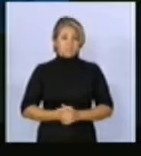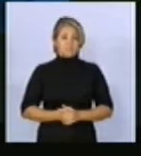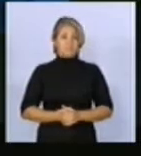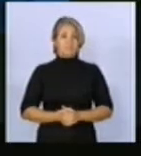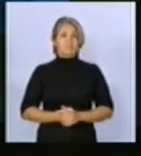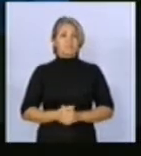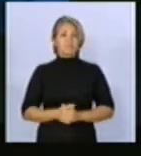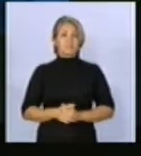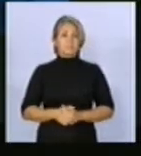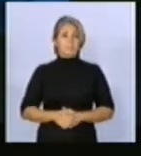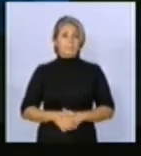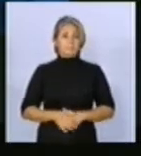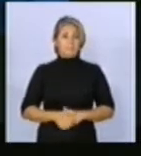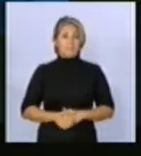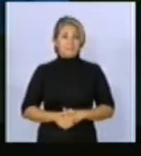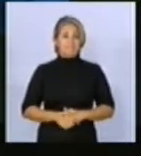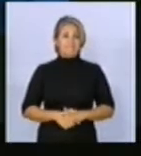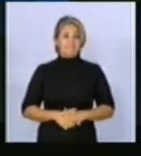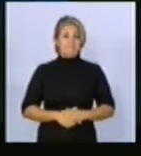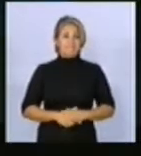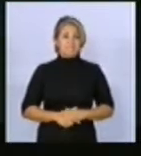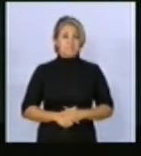E aí